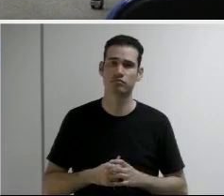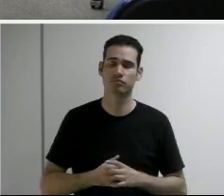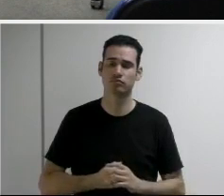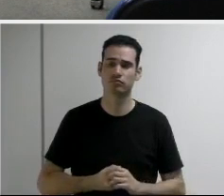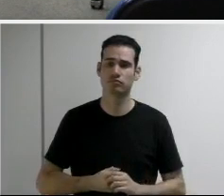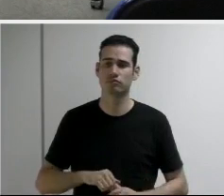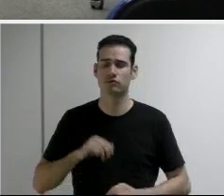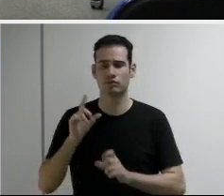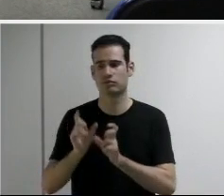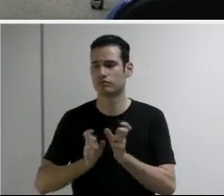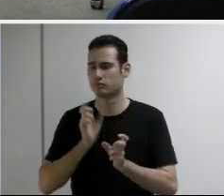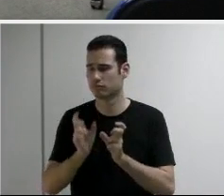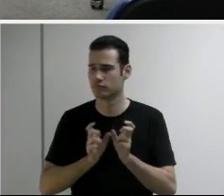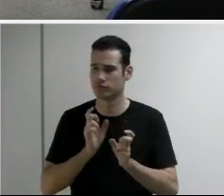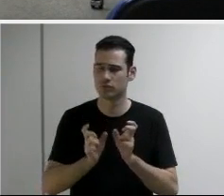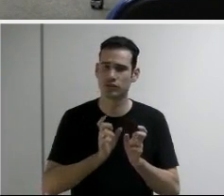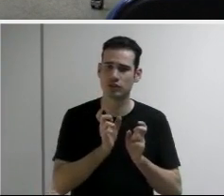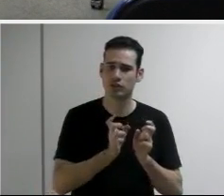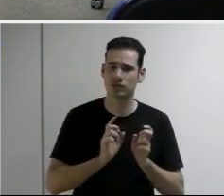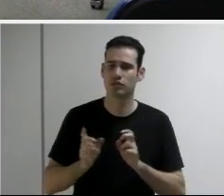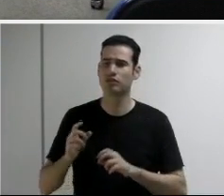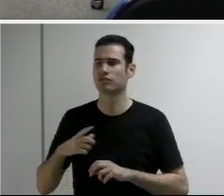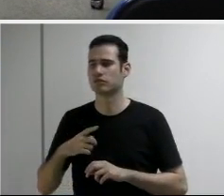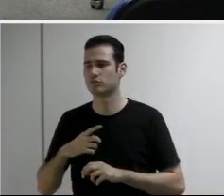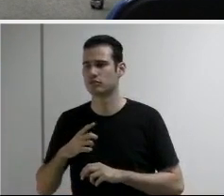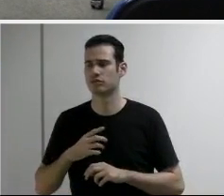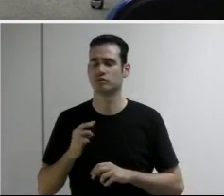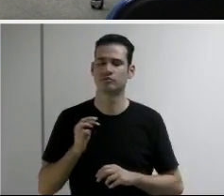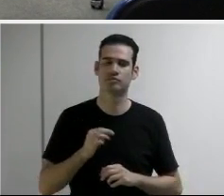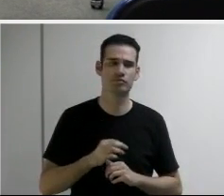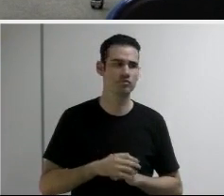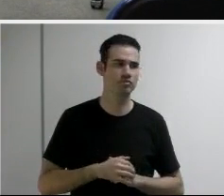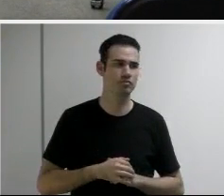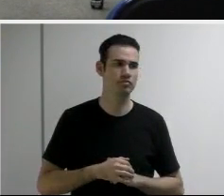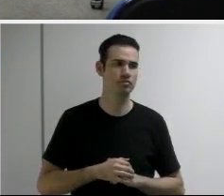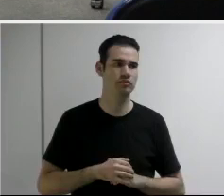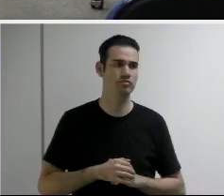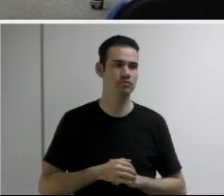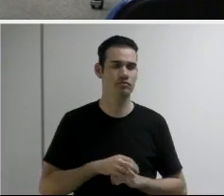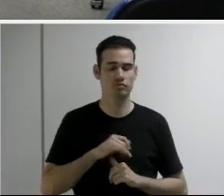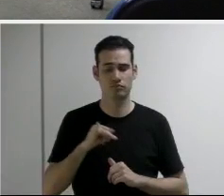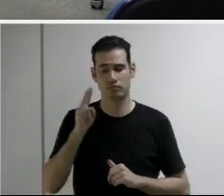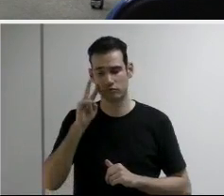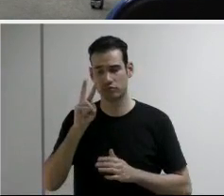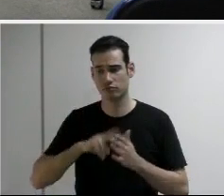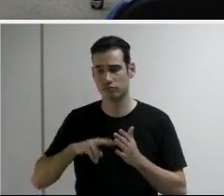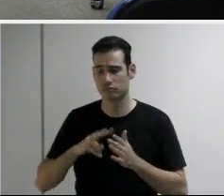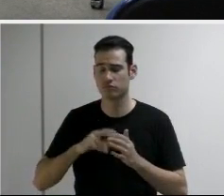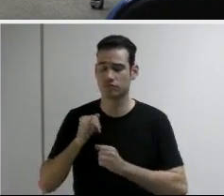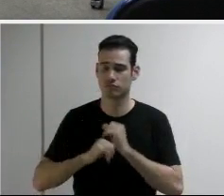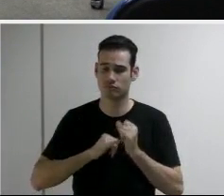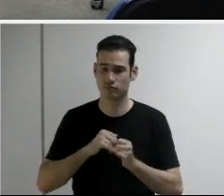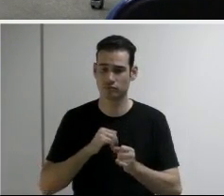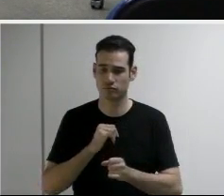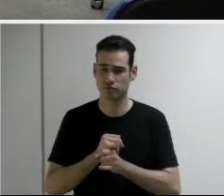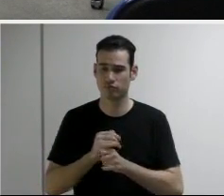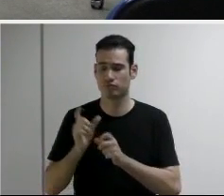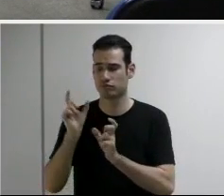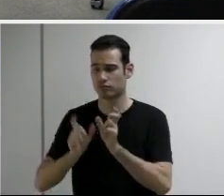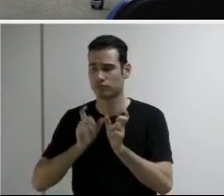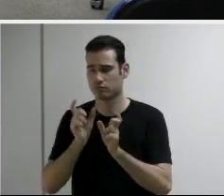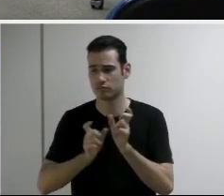os consentimentos, tal como estava previsto no Marco Civil da Internet, né? Então, se você lê o Marco Civil da Internet, os adjetivos